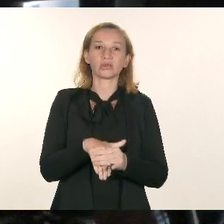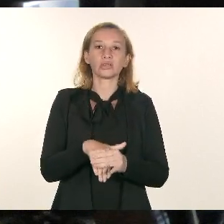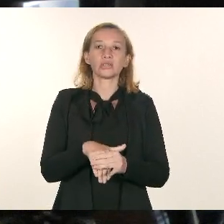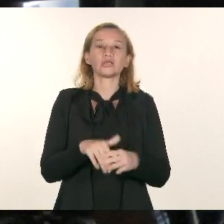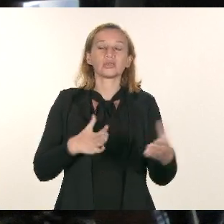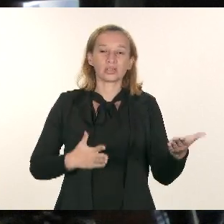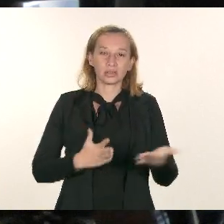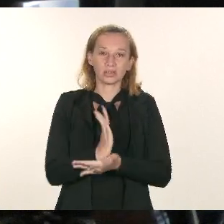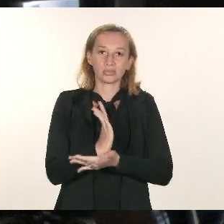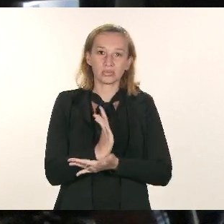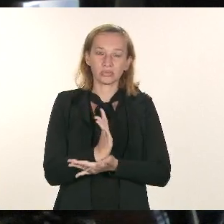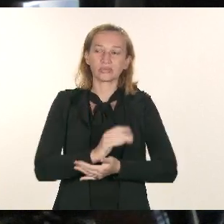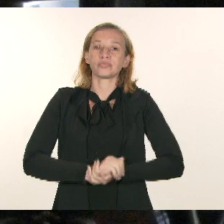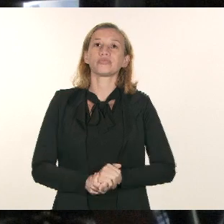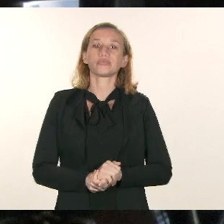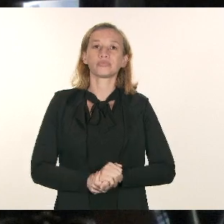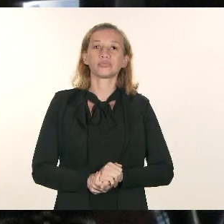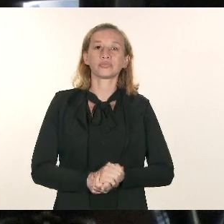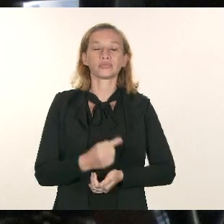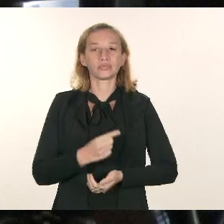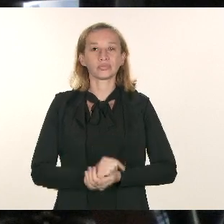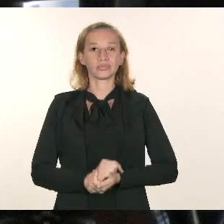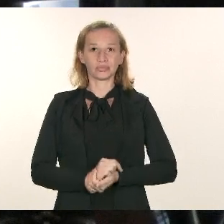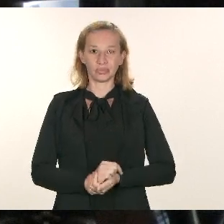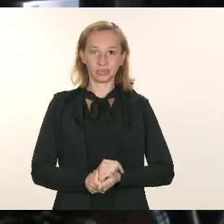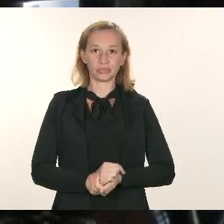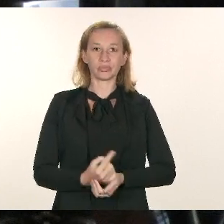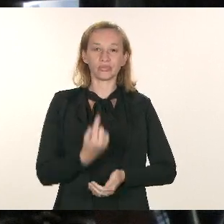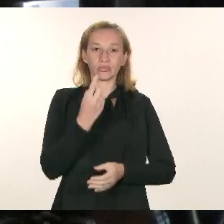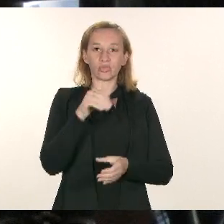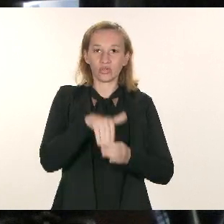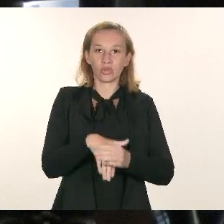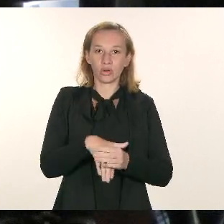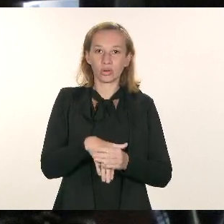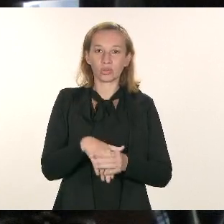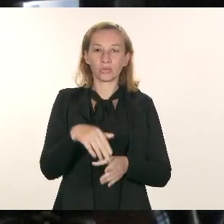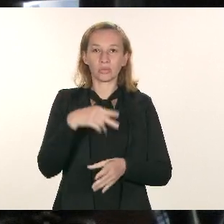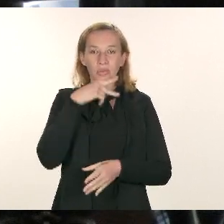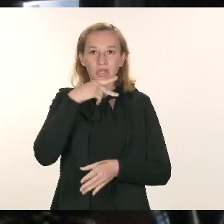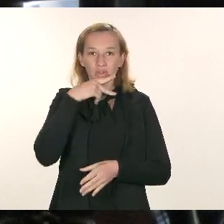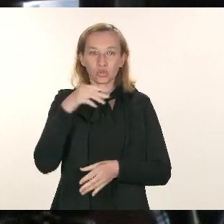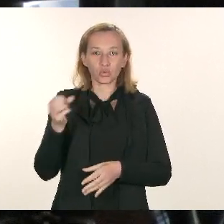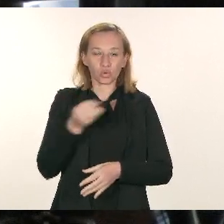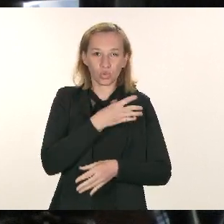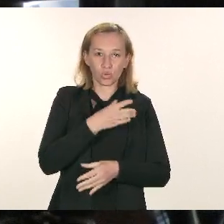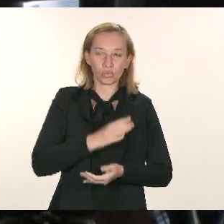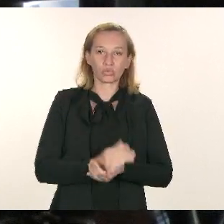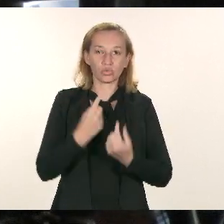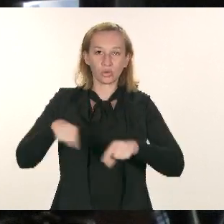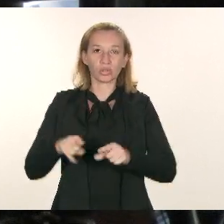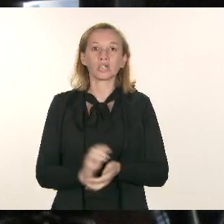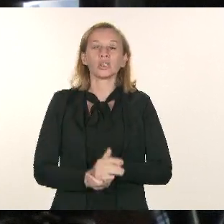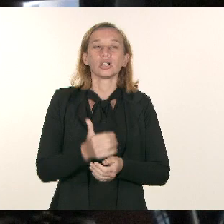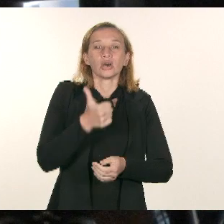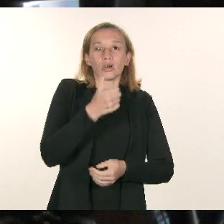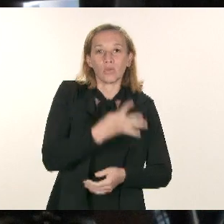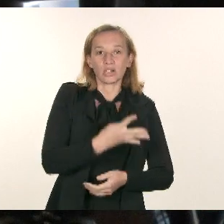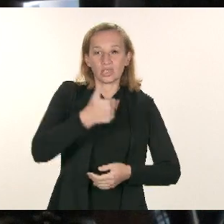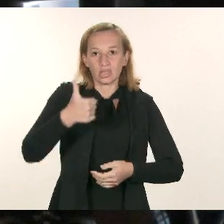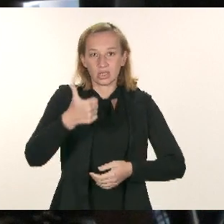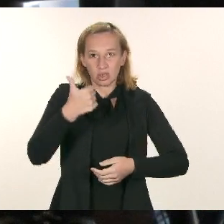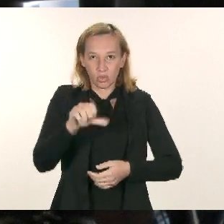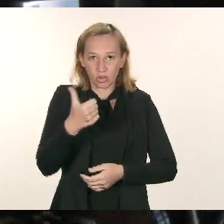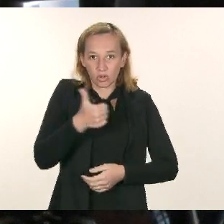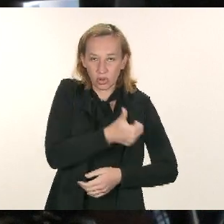que aprovam permaneçam como estão aprovados, vai à promulgação com voto pela abstenção do novo. Projeto de resolução 411 de 2020, de autoria do